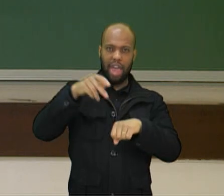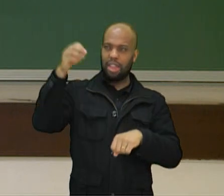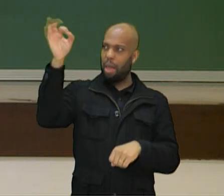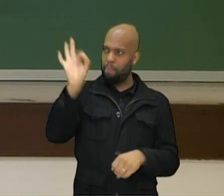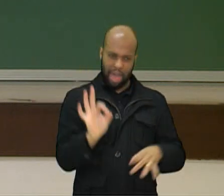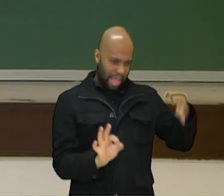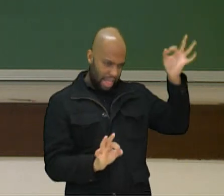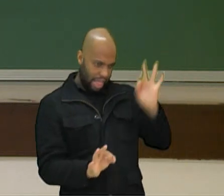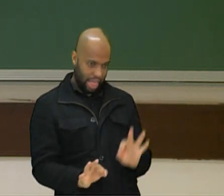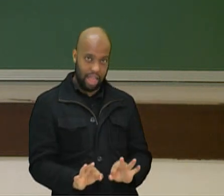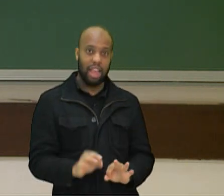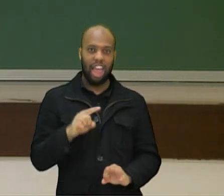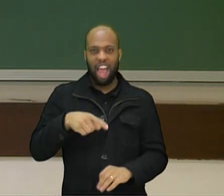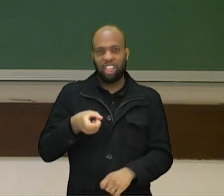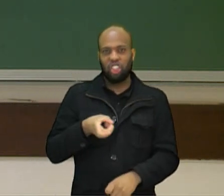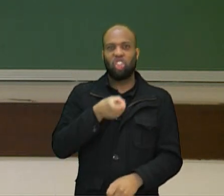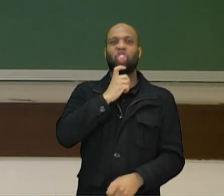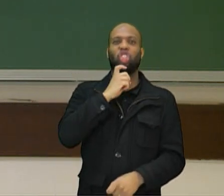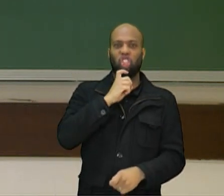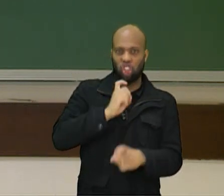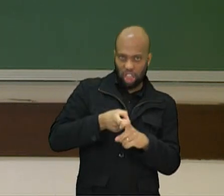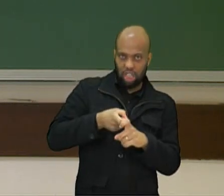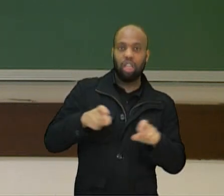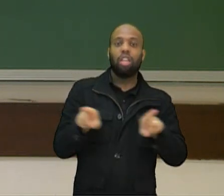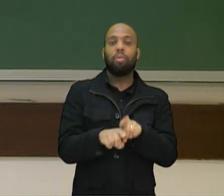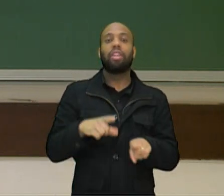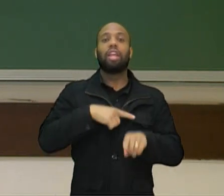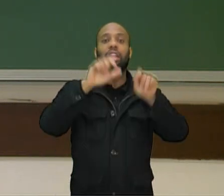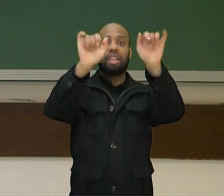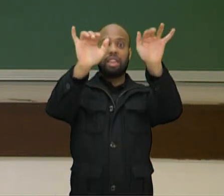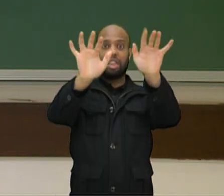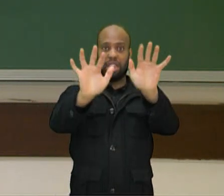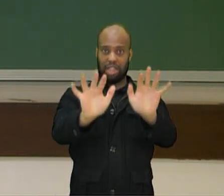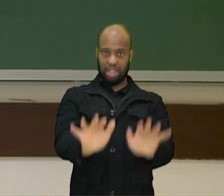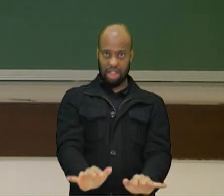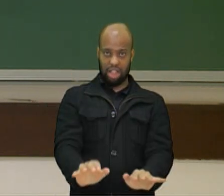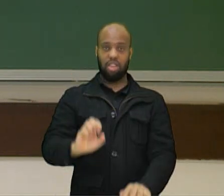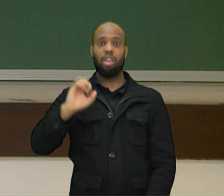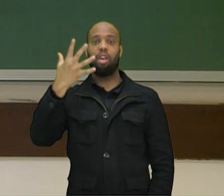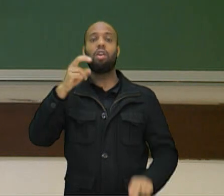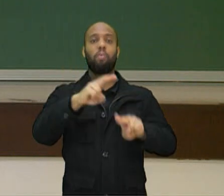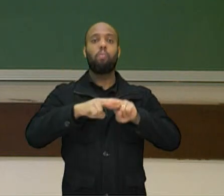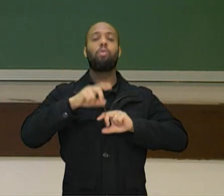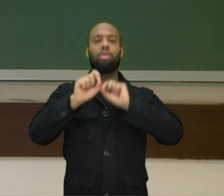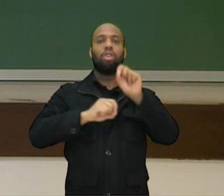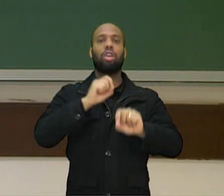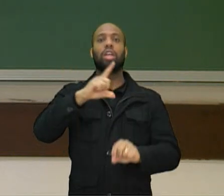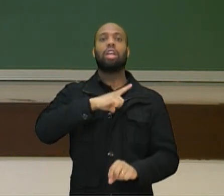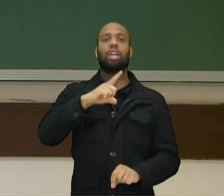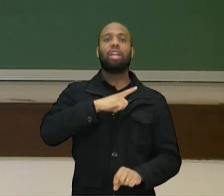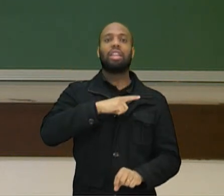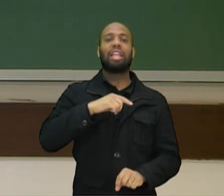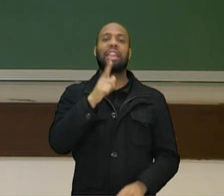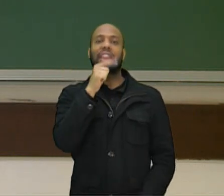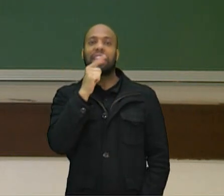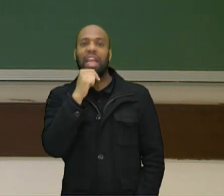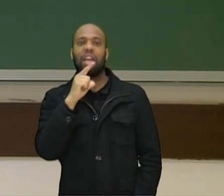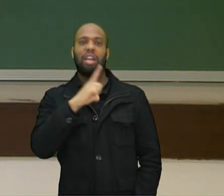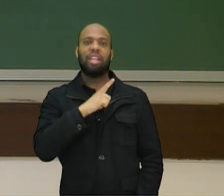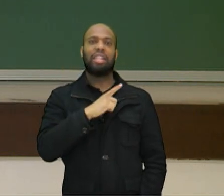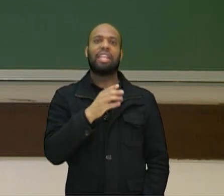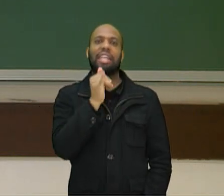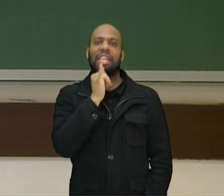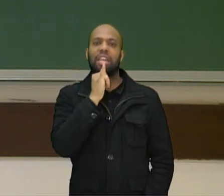são cristais de gelo, e nós também podemos ter a neve, que ocorre em função da água que